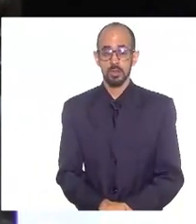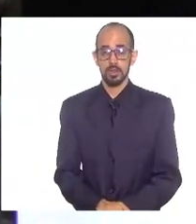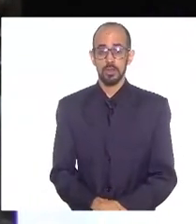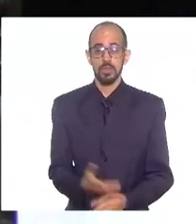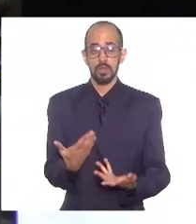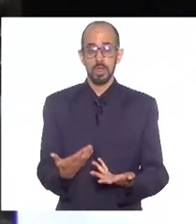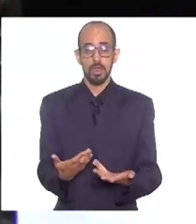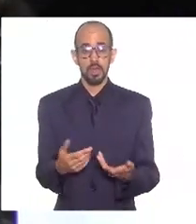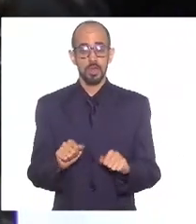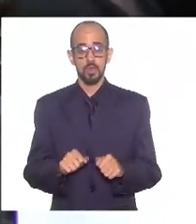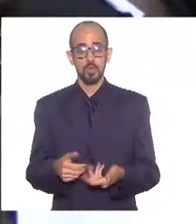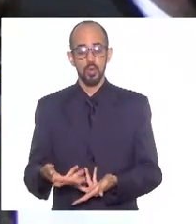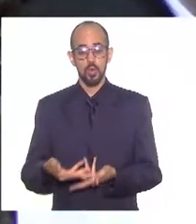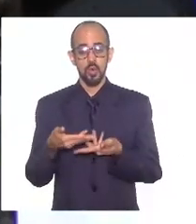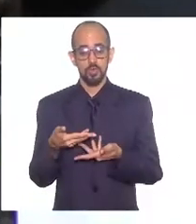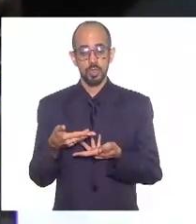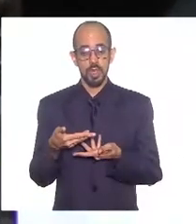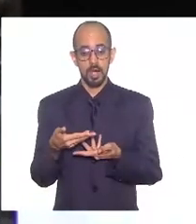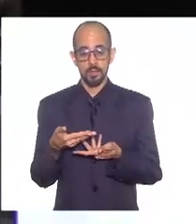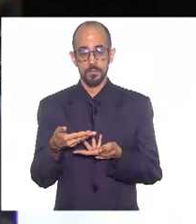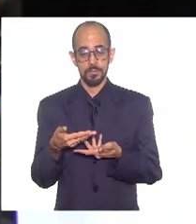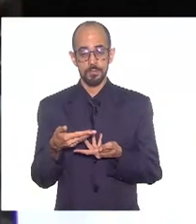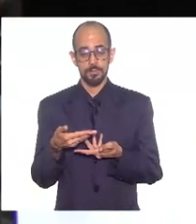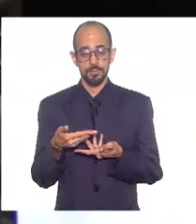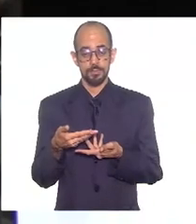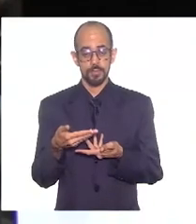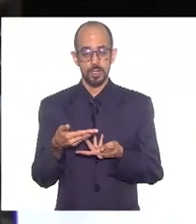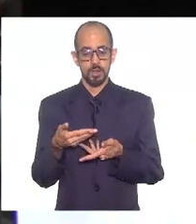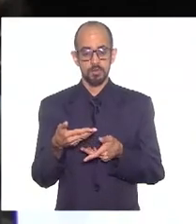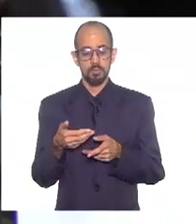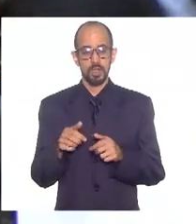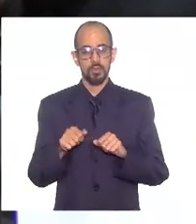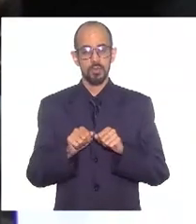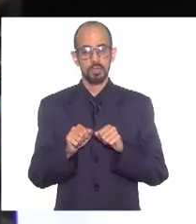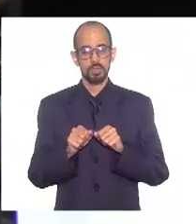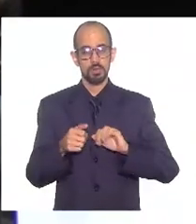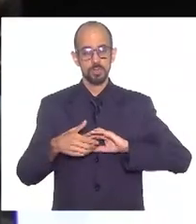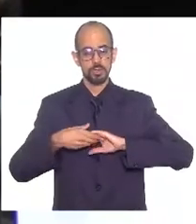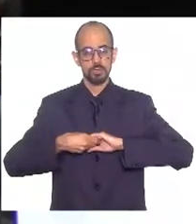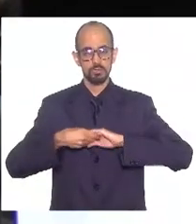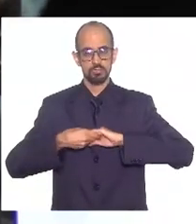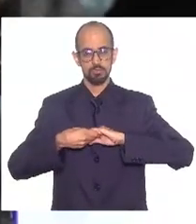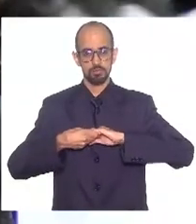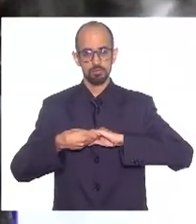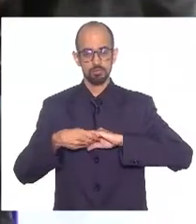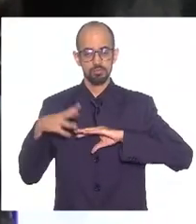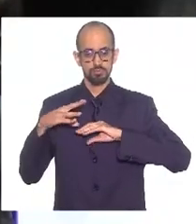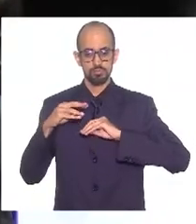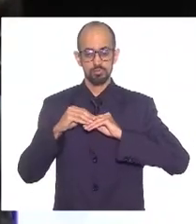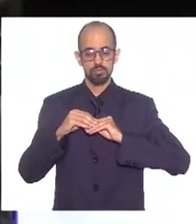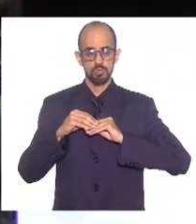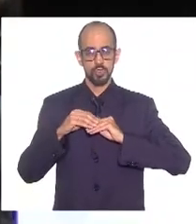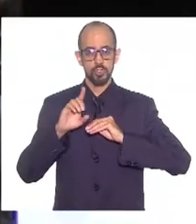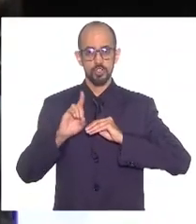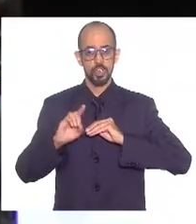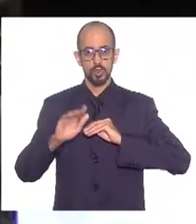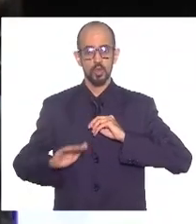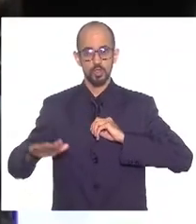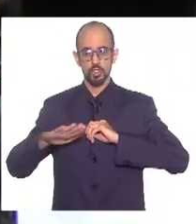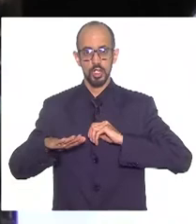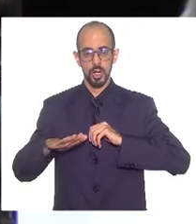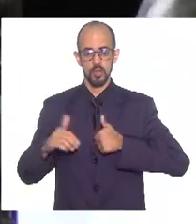Quero convidar aqui para fazer uma breve saudação o diretor-geral substitutivo